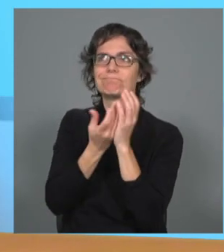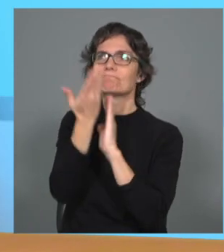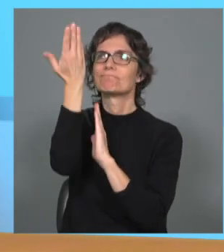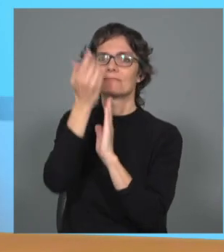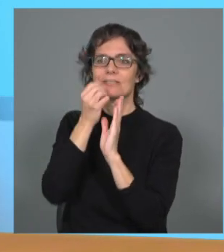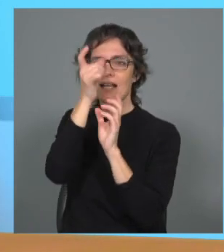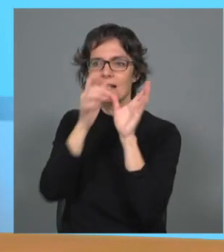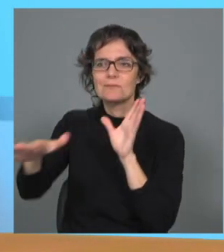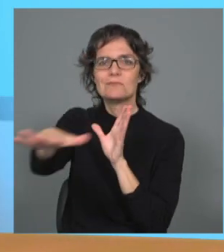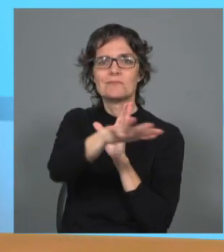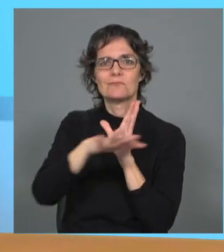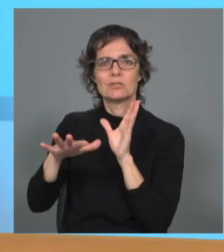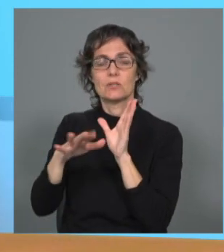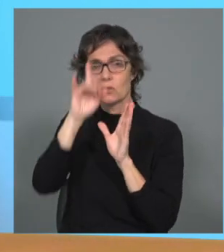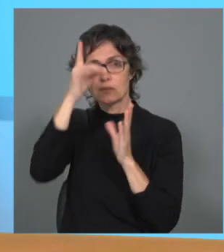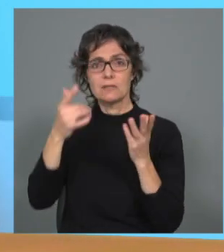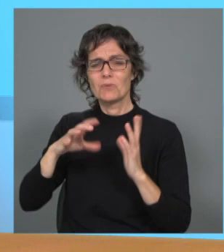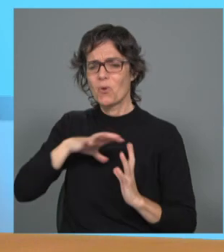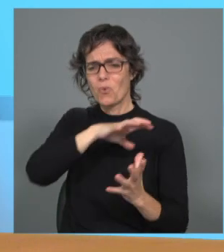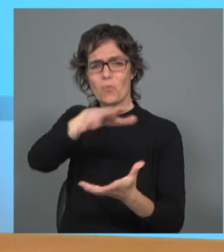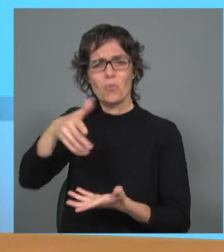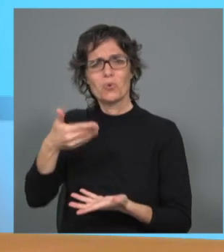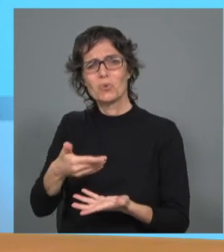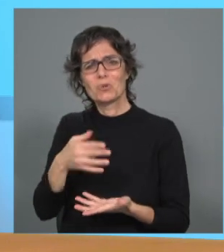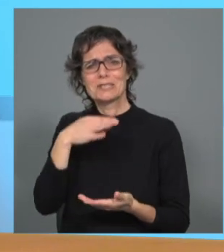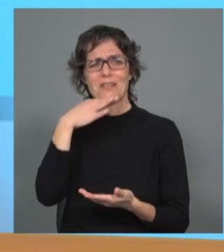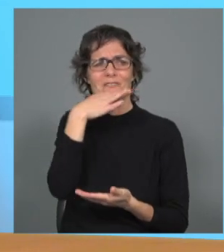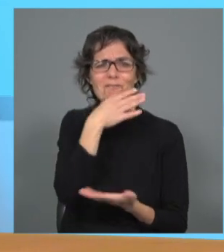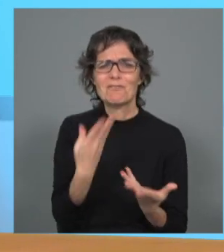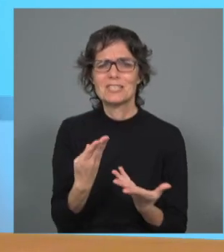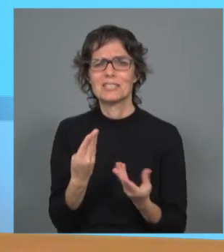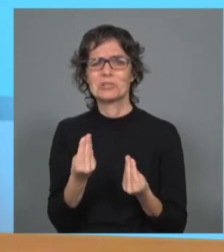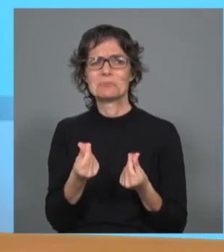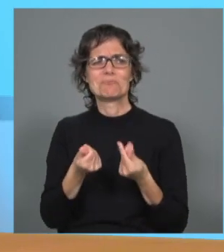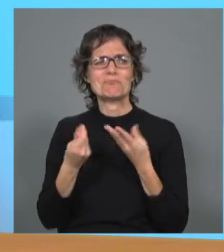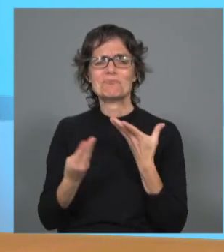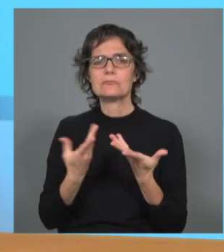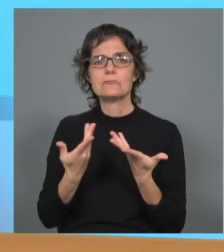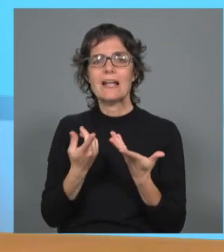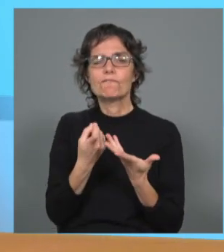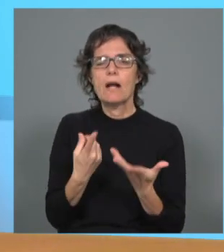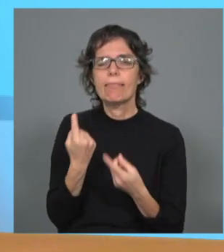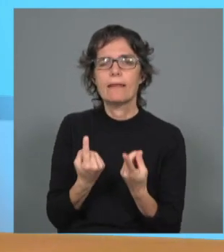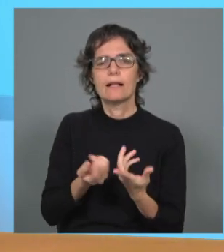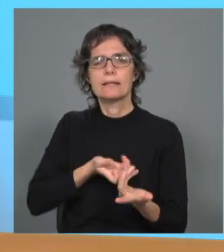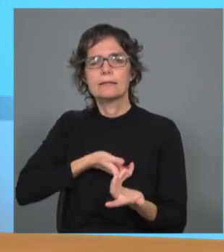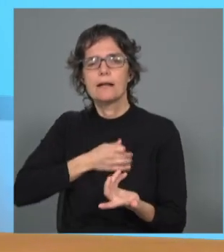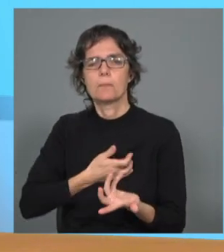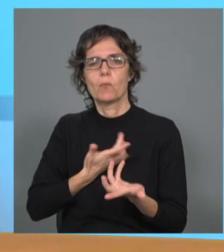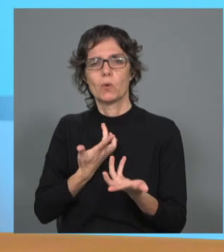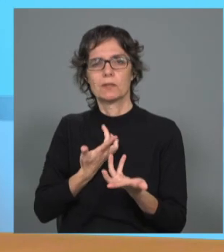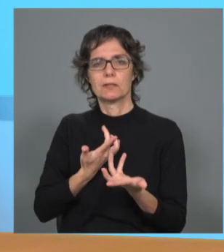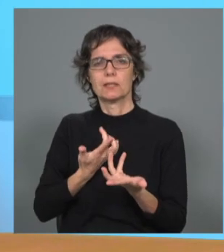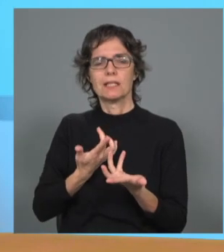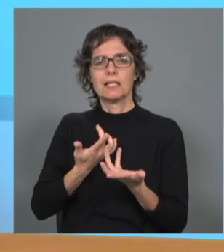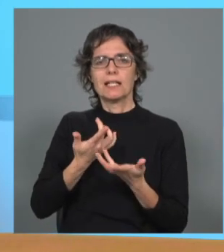mundo que todos nós reconhecemos como um mundo frio, muito distante, em que é preciso gestos